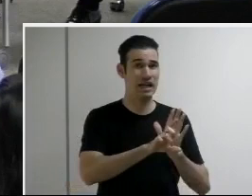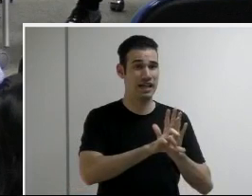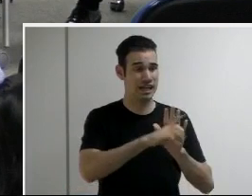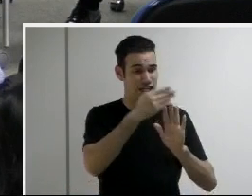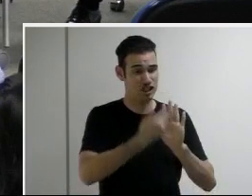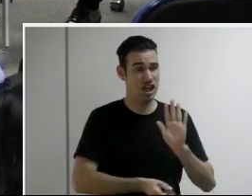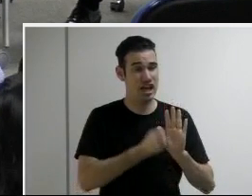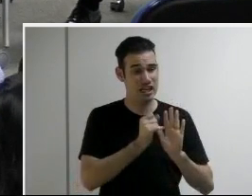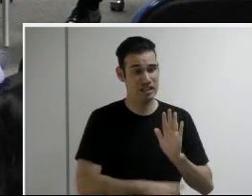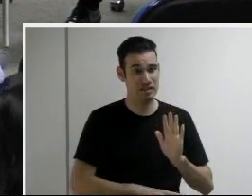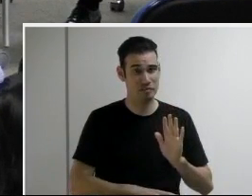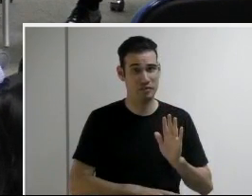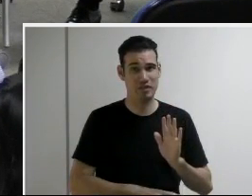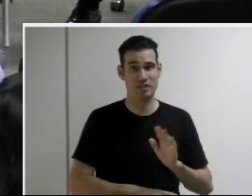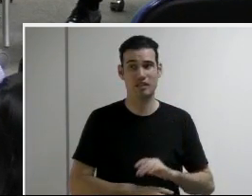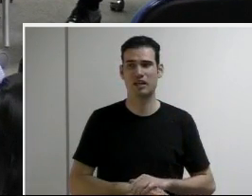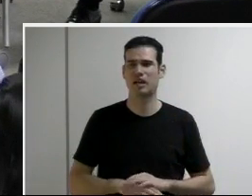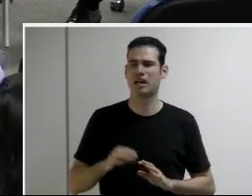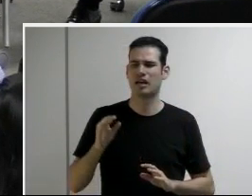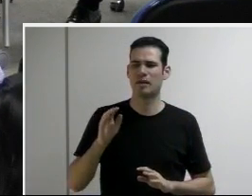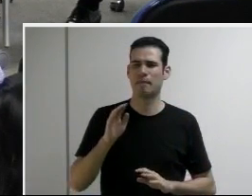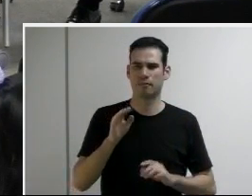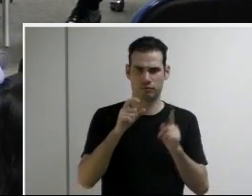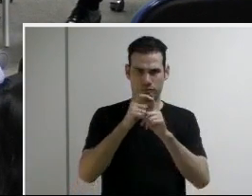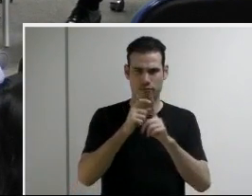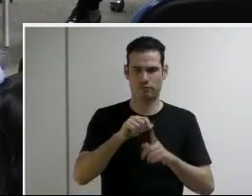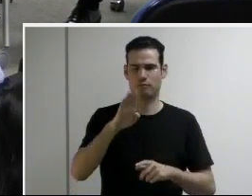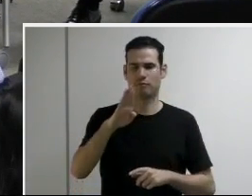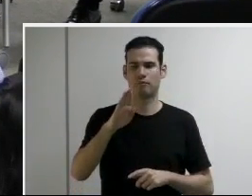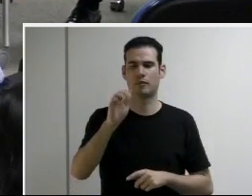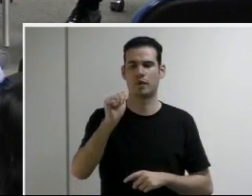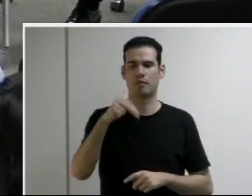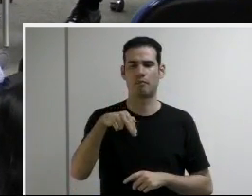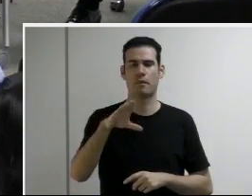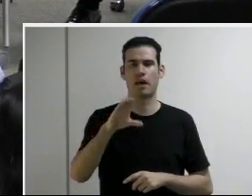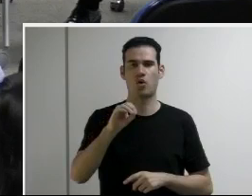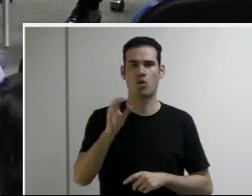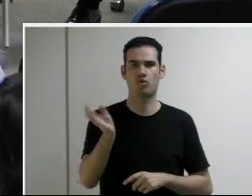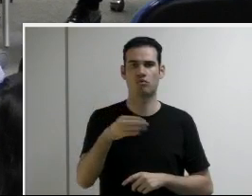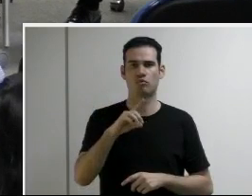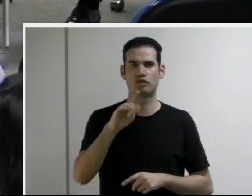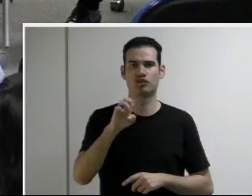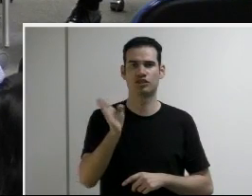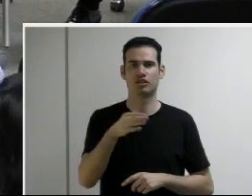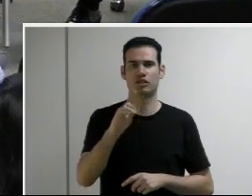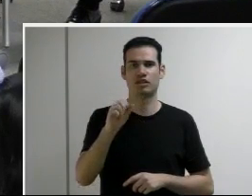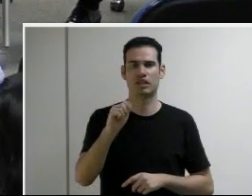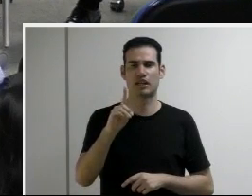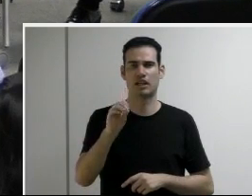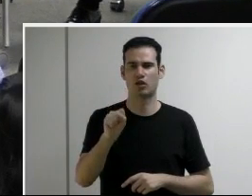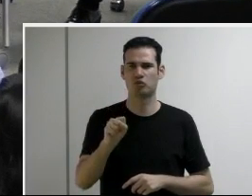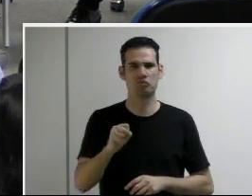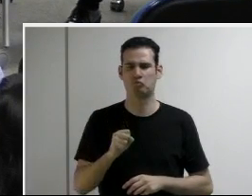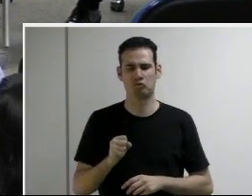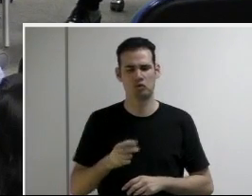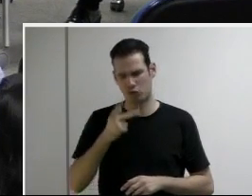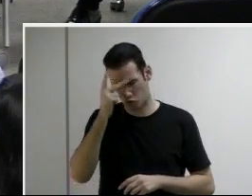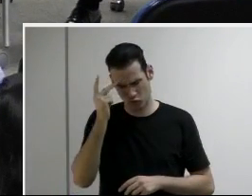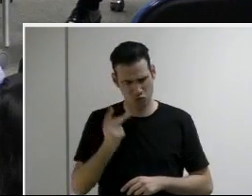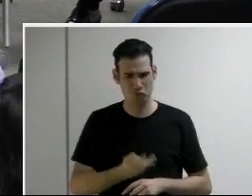Praticamente não se usa o termo banco de dados, o que é uma novidade muito grande em relação a toda a legislação que nós tínhamos toda. Isso